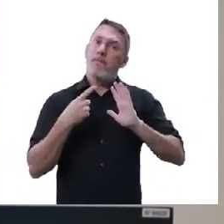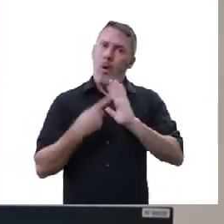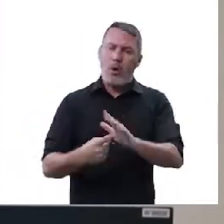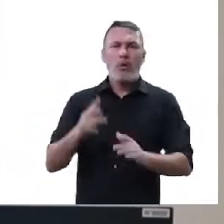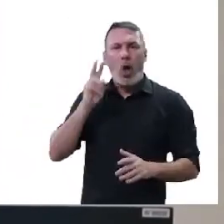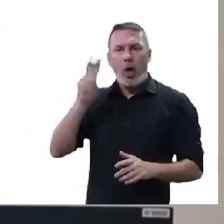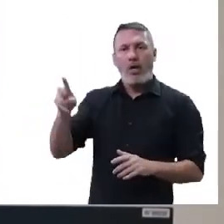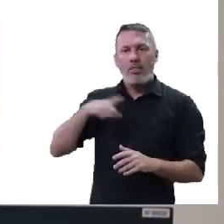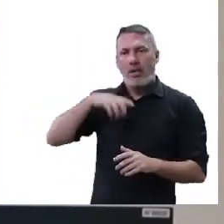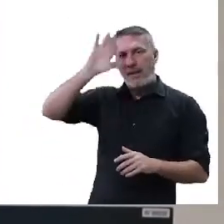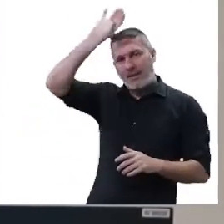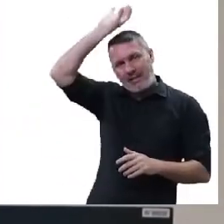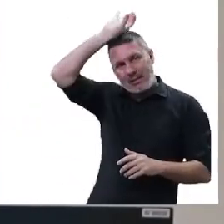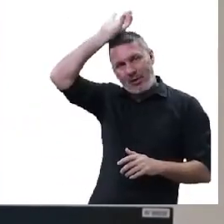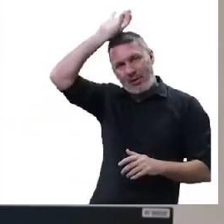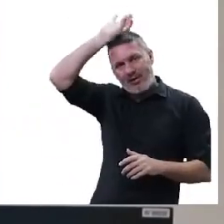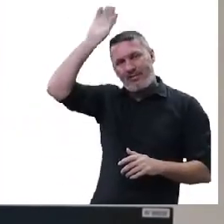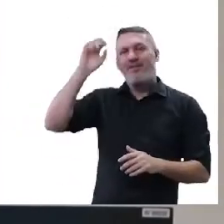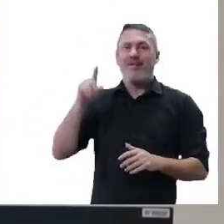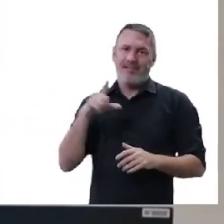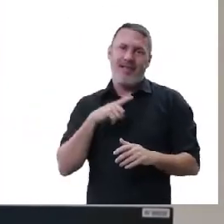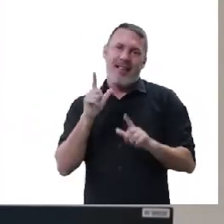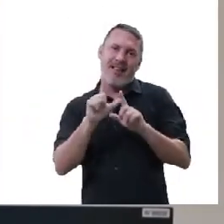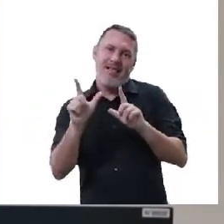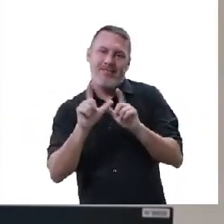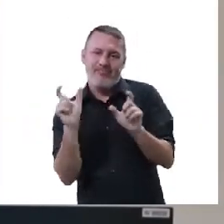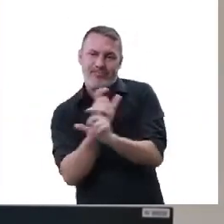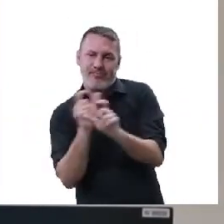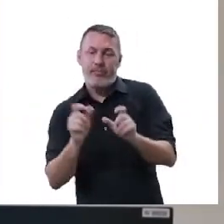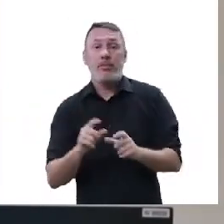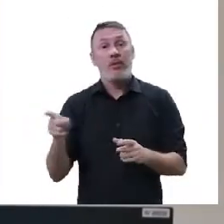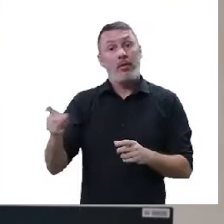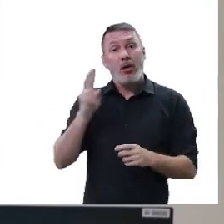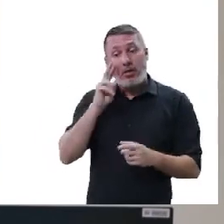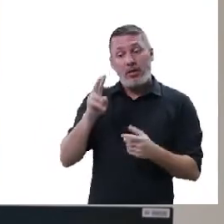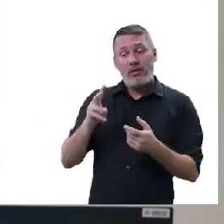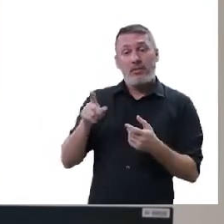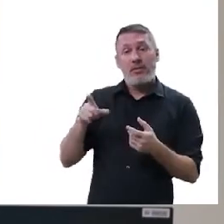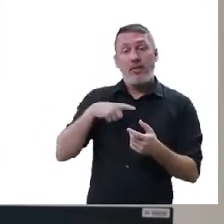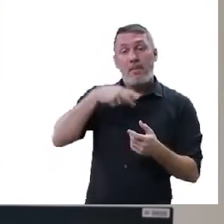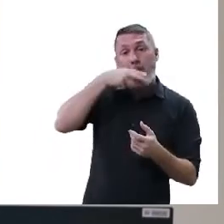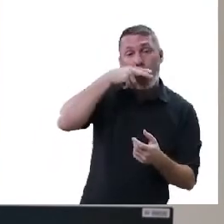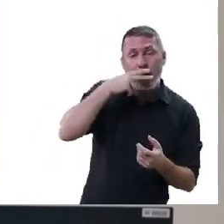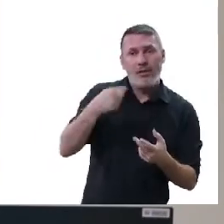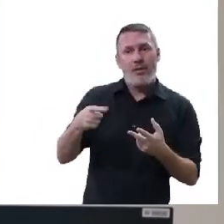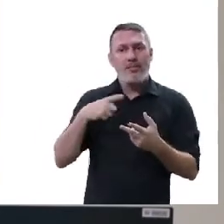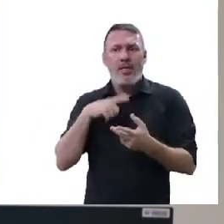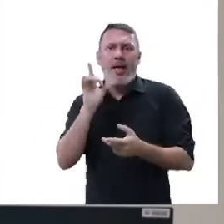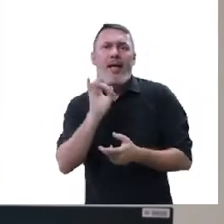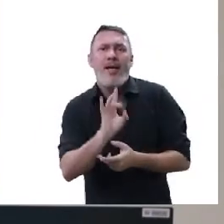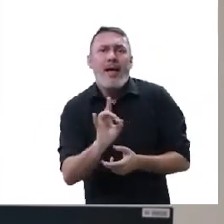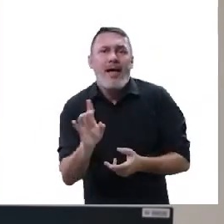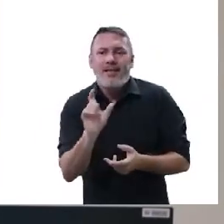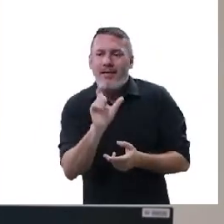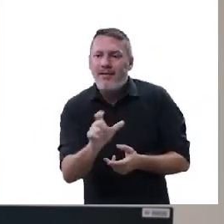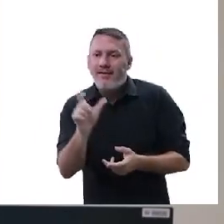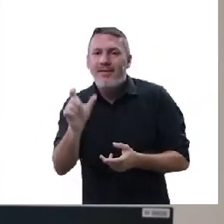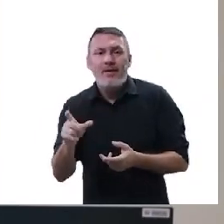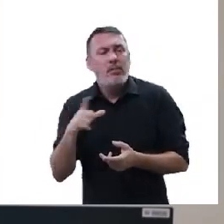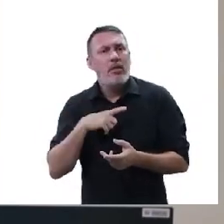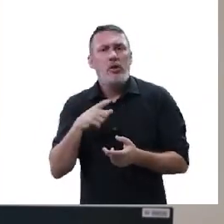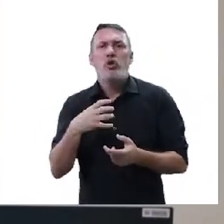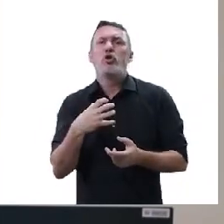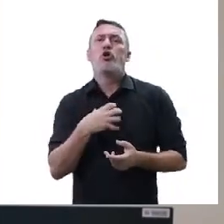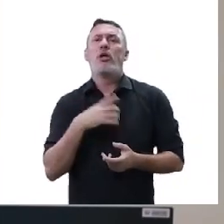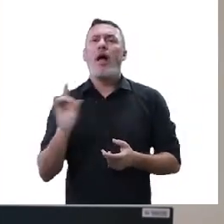olha, eu tenho Cebolinha, que também possui um processo de variação, eu tenho o Chico Bento, eu tenho a Mônica, olha, cada um tem o seu jeito certo